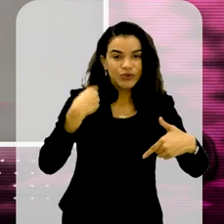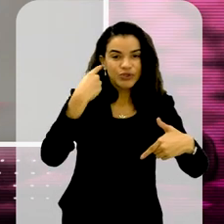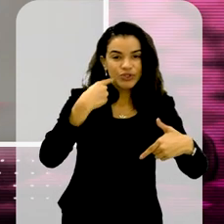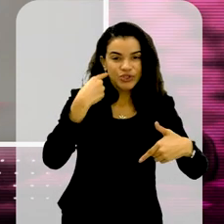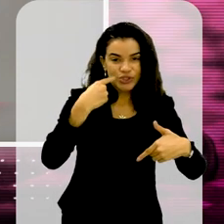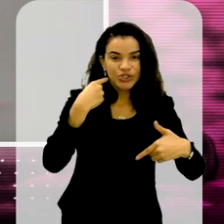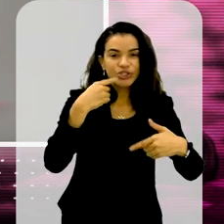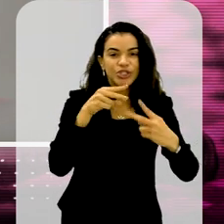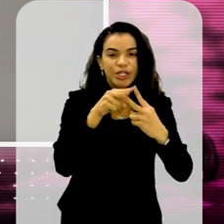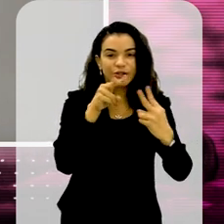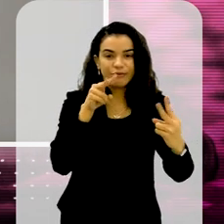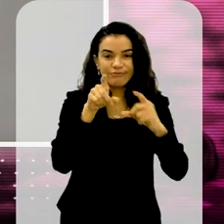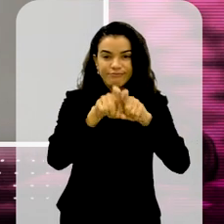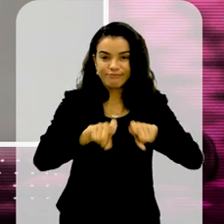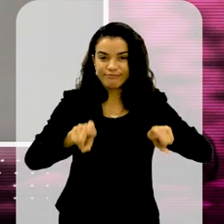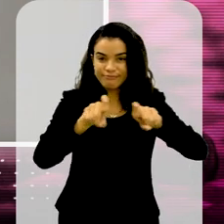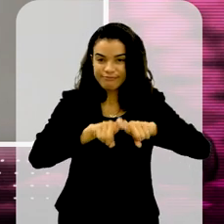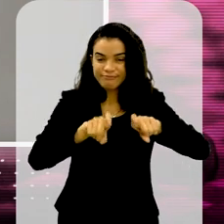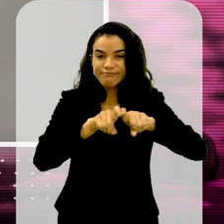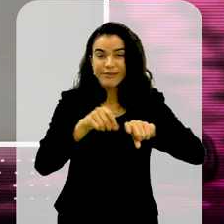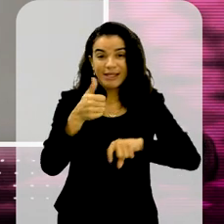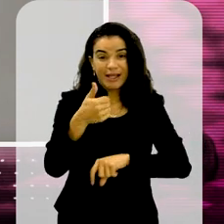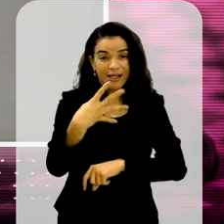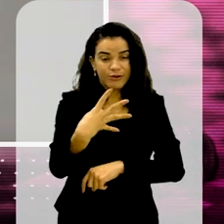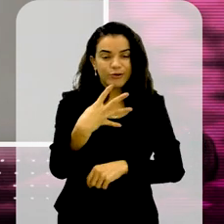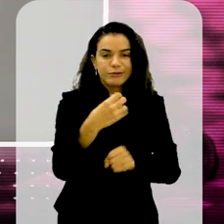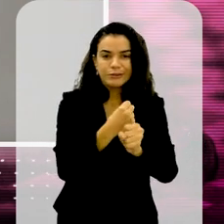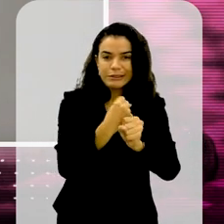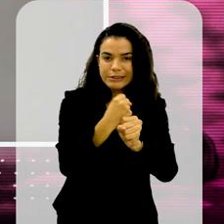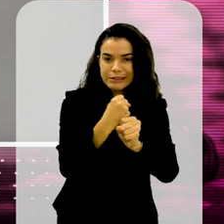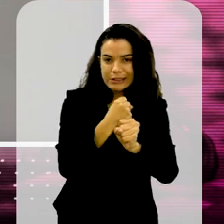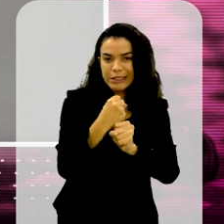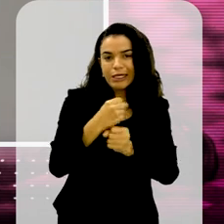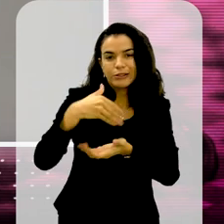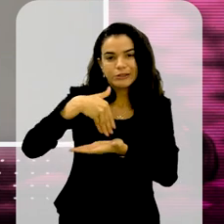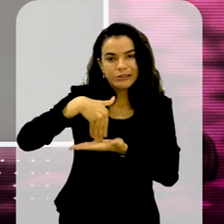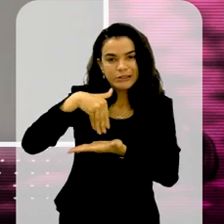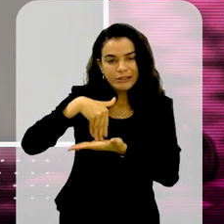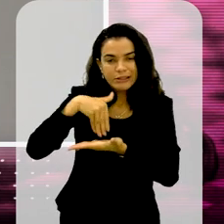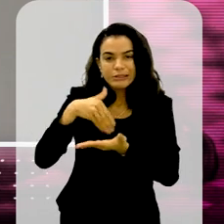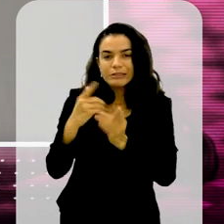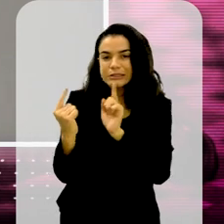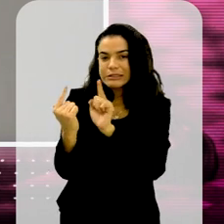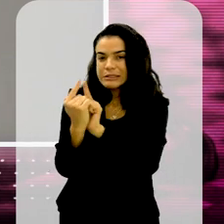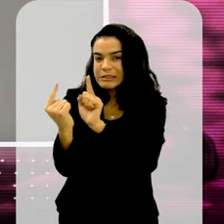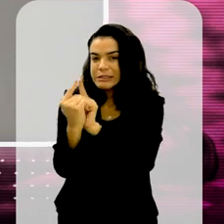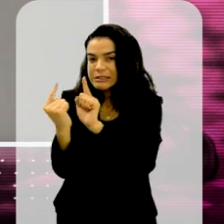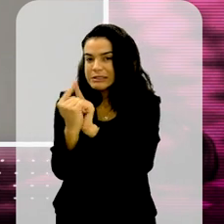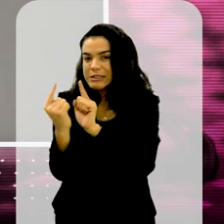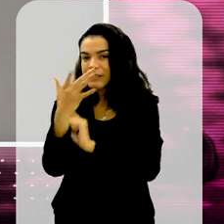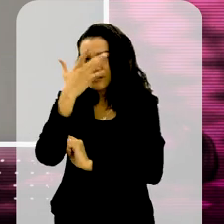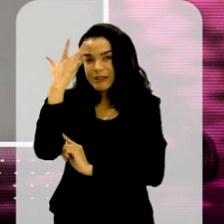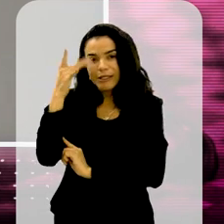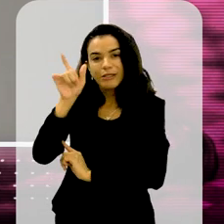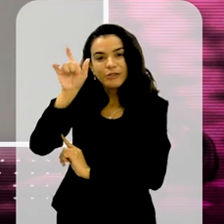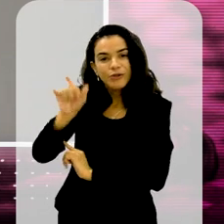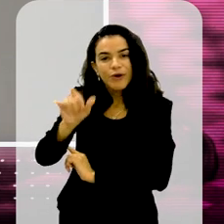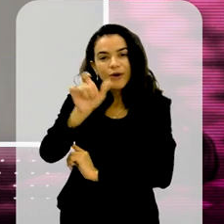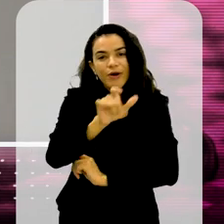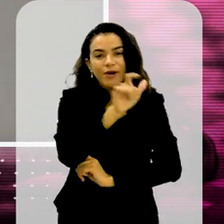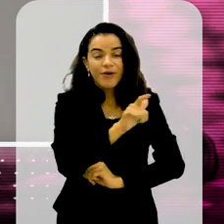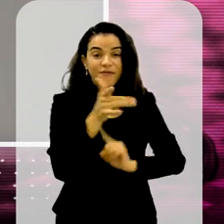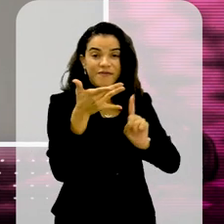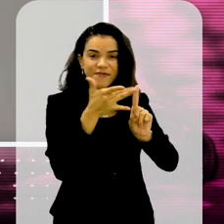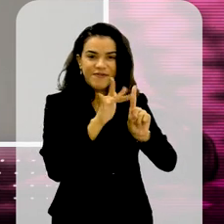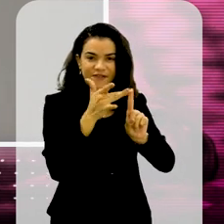direito digital, nos nossos 14 anos aqui de escritório, atendendo pessoas que já foram